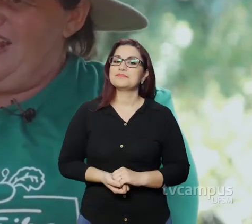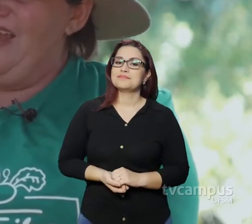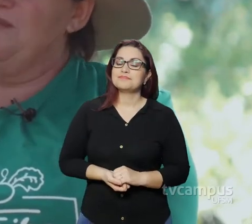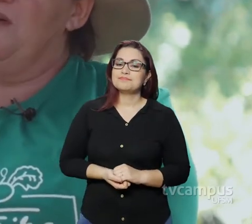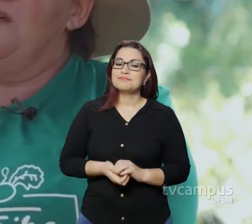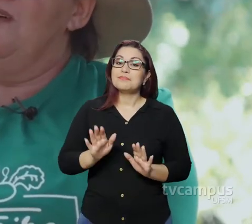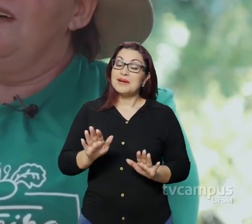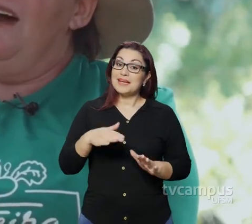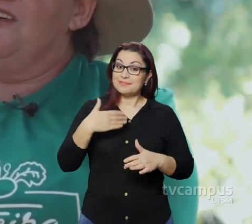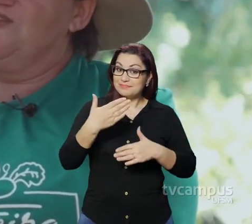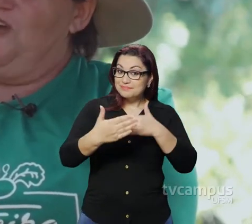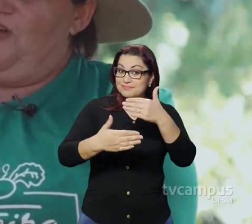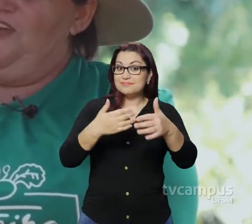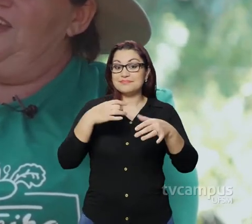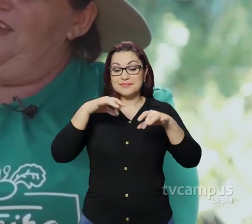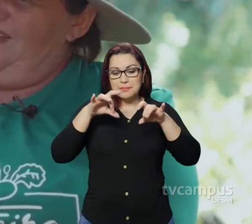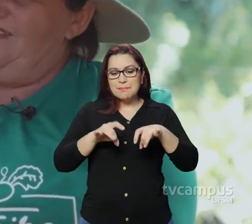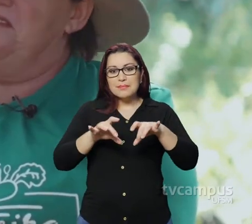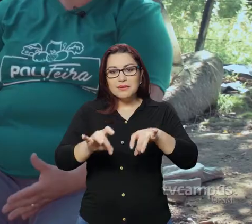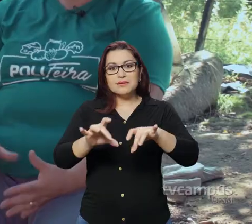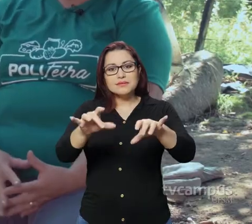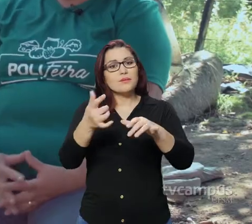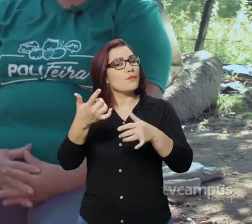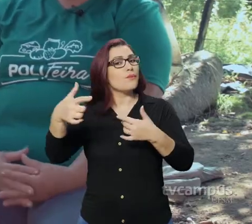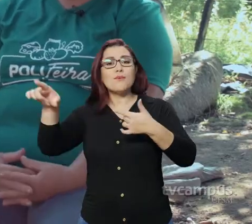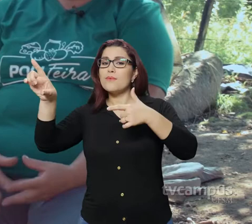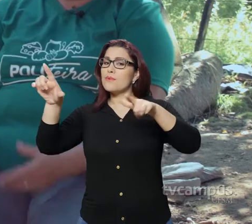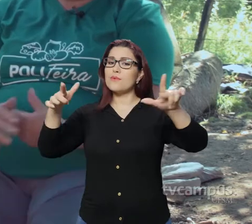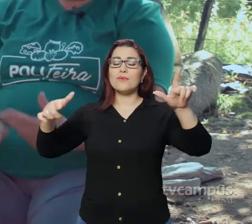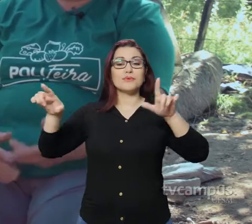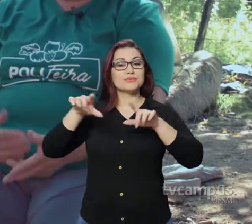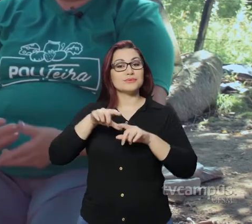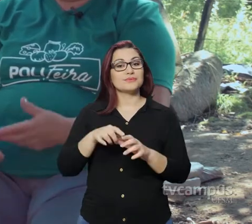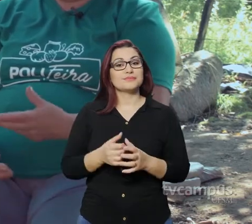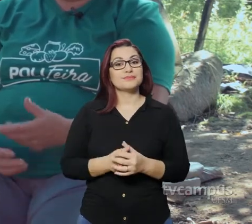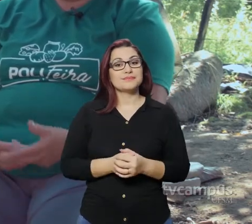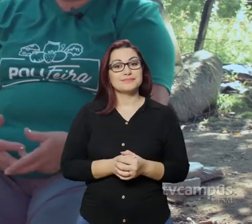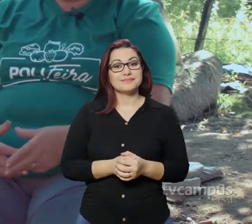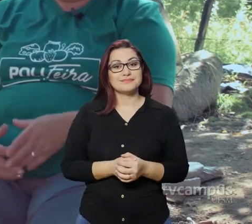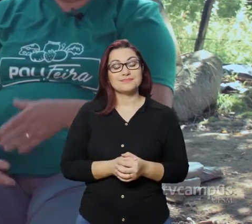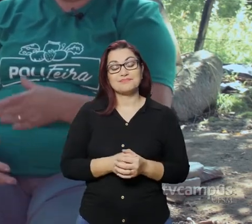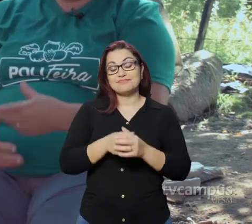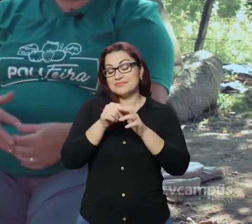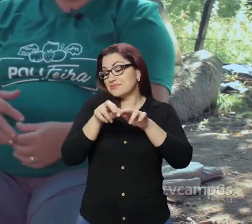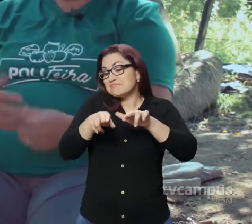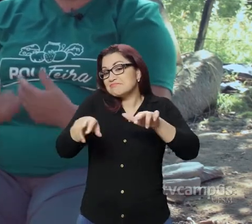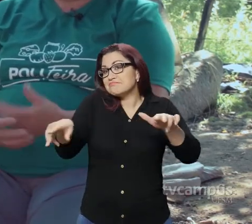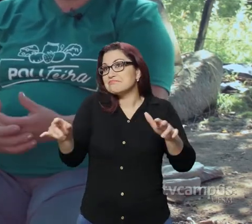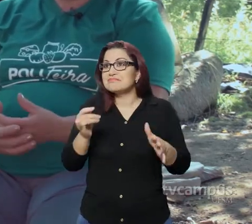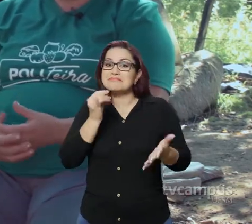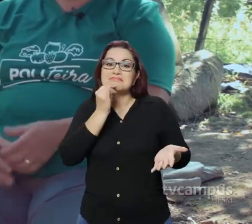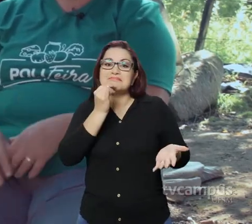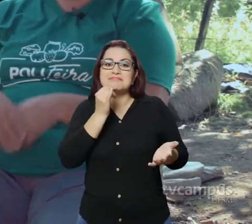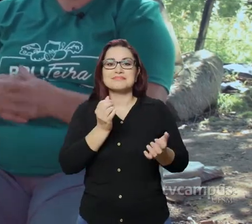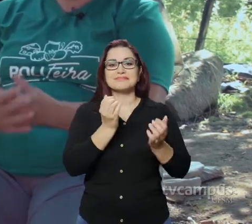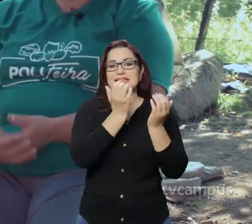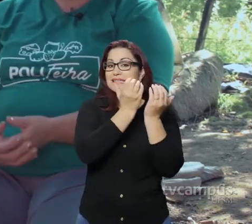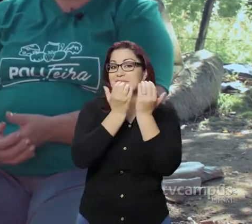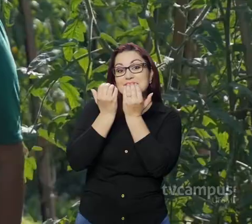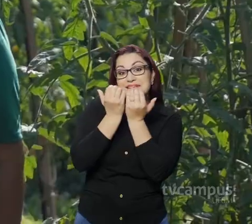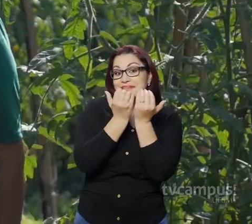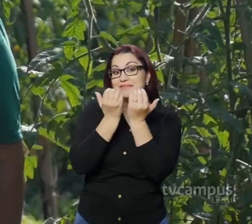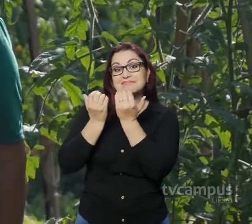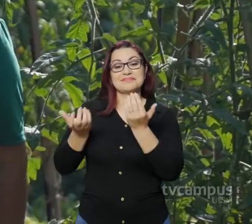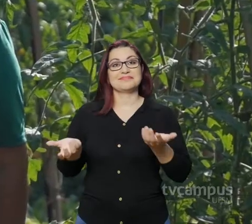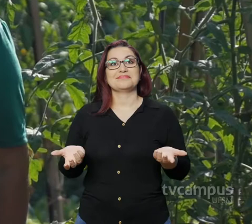Aí nós viremos só em se virando assim, né? Plantando milho, plantando essas coisas, né? Depois até que